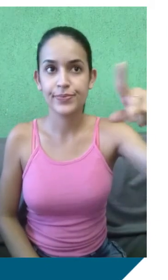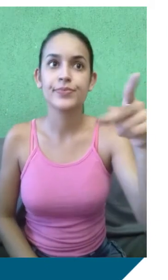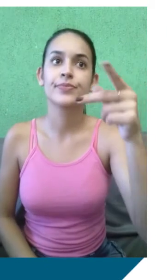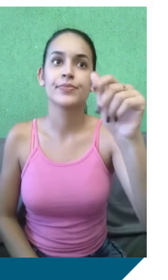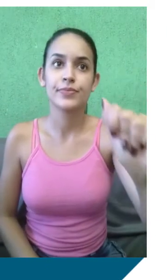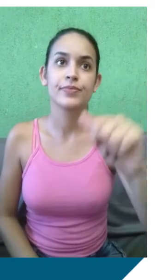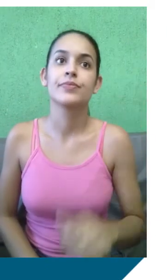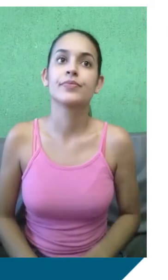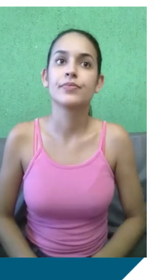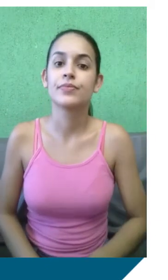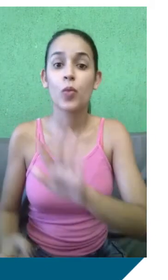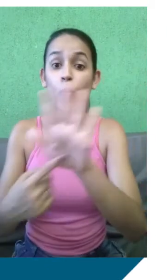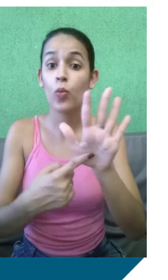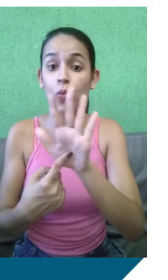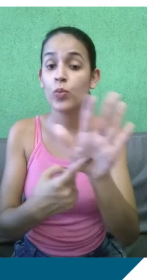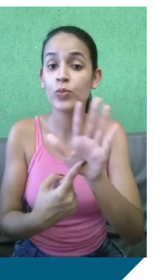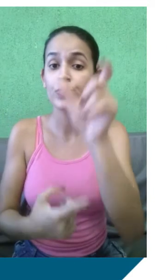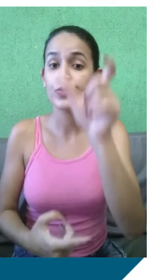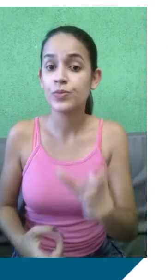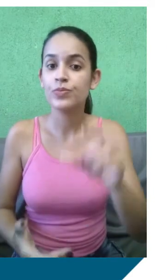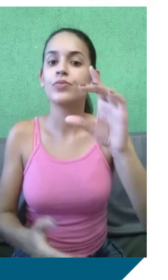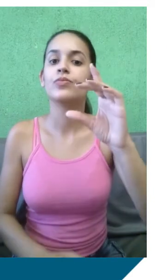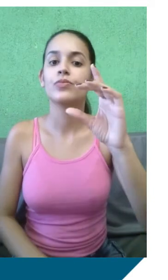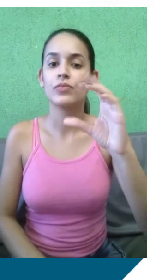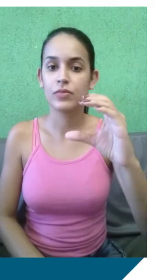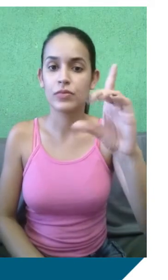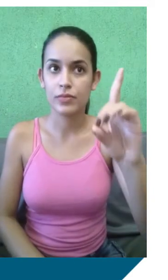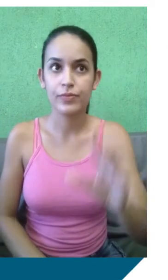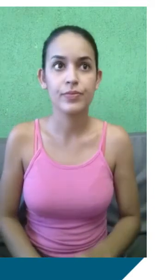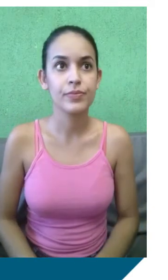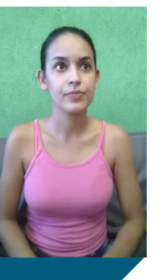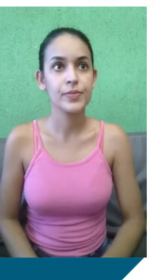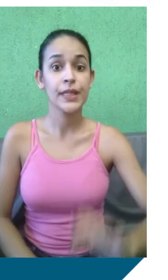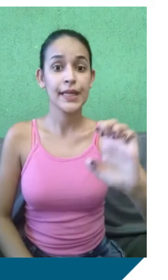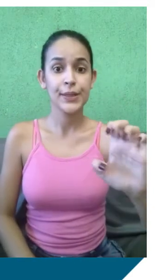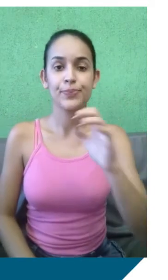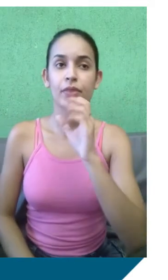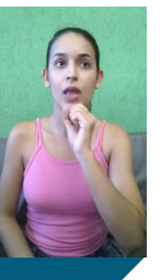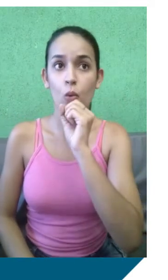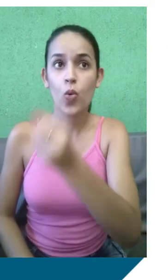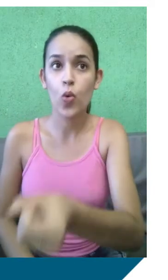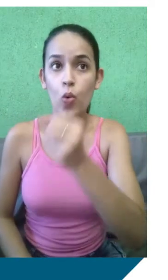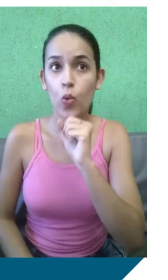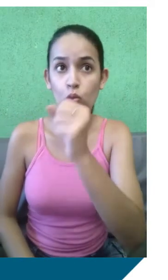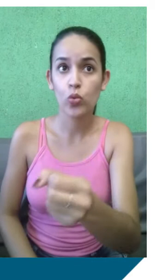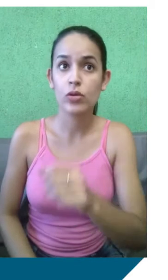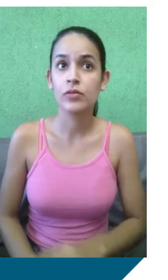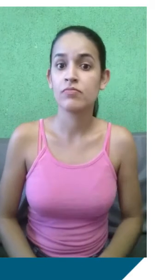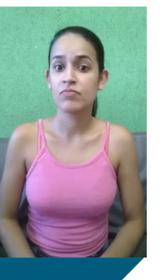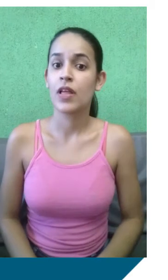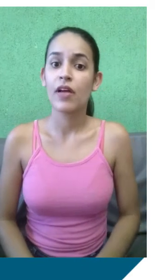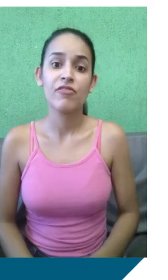primeiro deles, destaca-se a influência da poesia de Paulo Leminski na música produzida por sua filha, a cantora